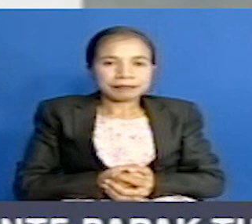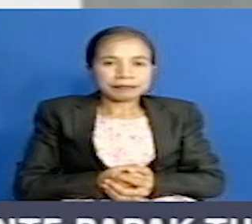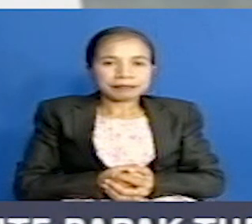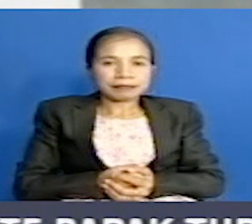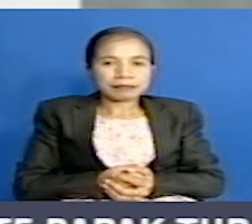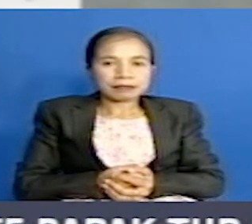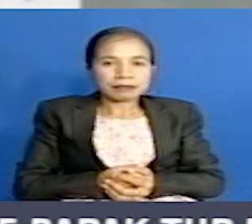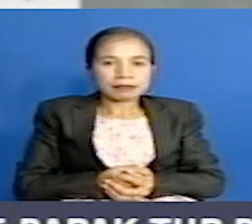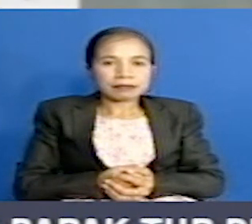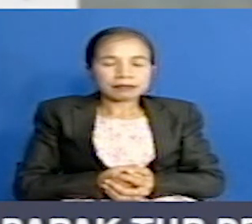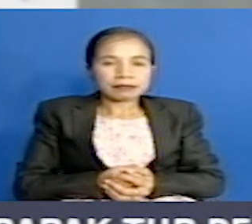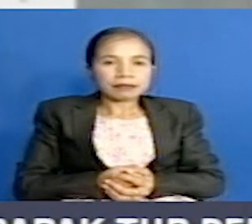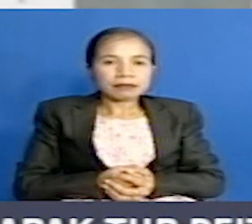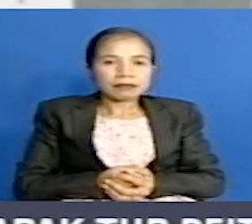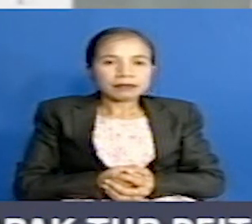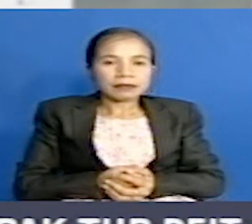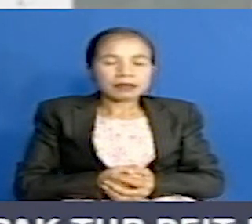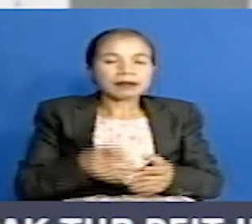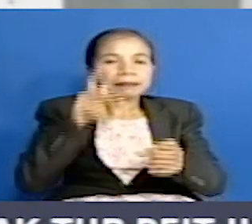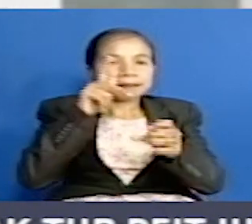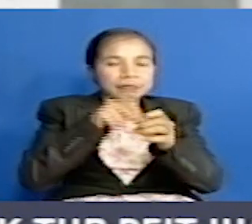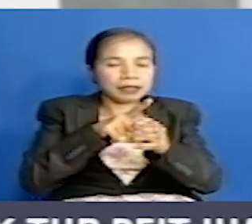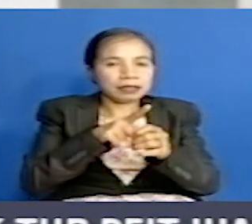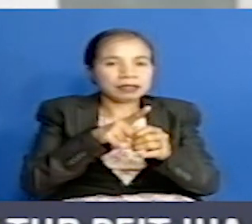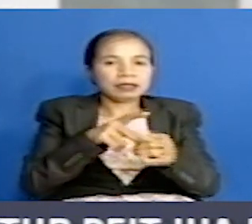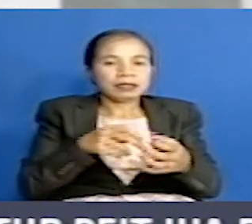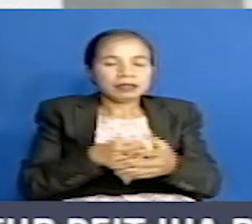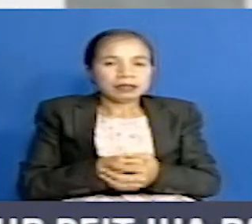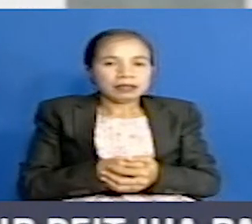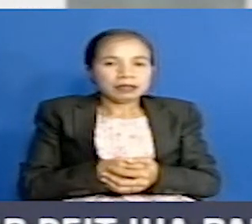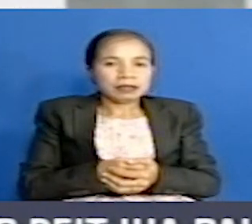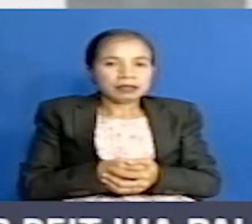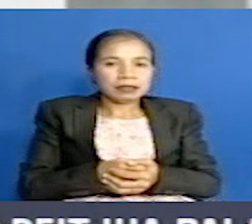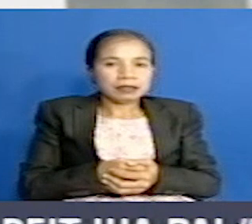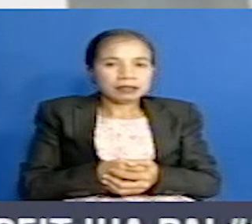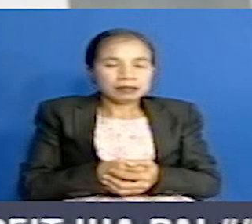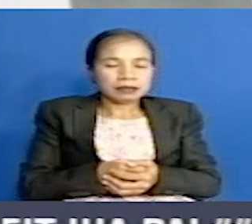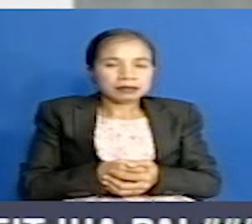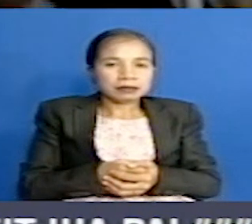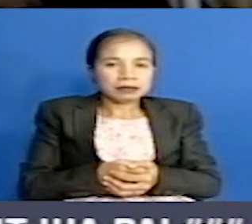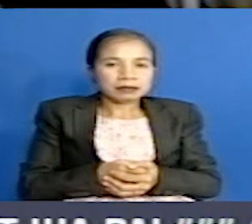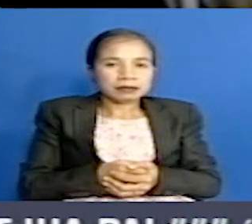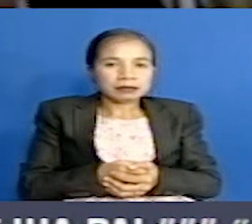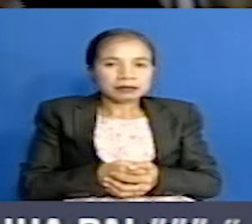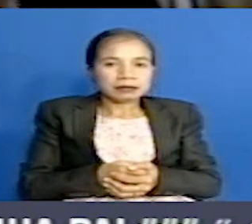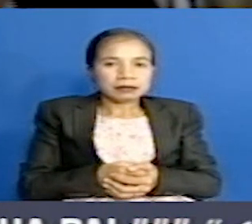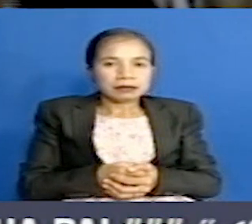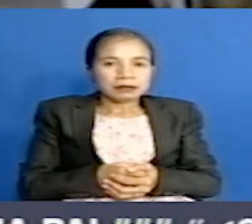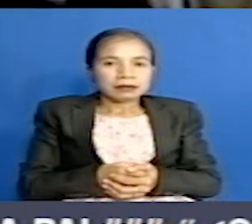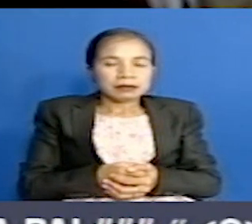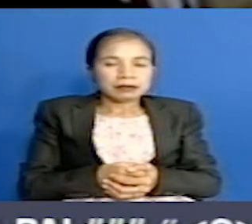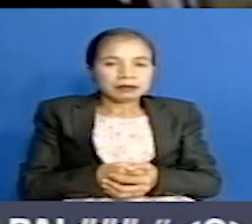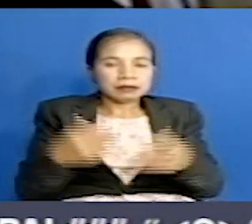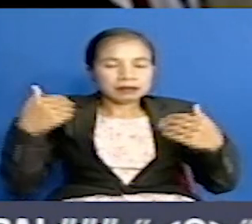ini sane pet binara ini petrol ini ne pobunia pob makabesei